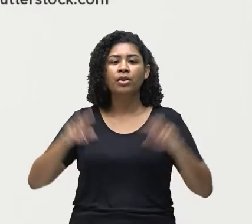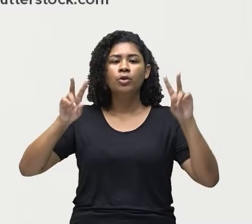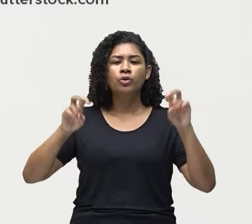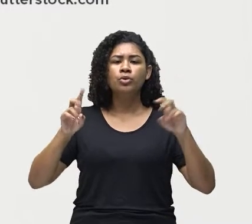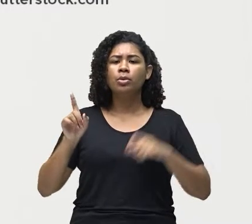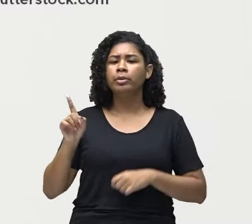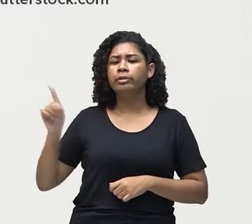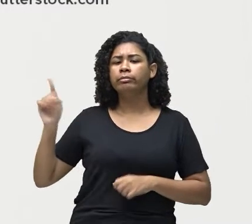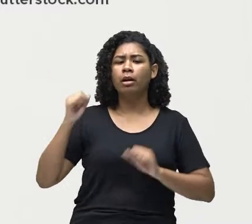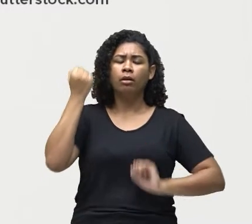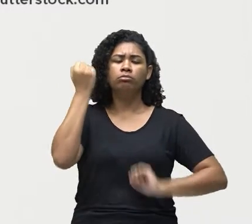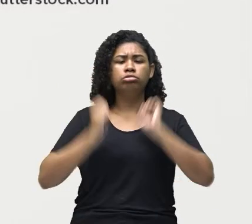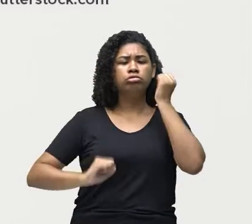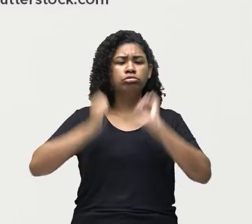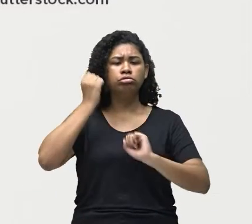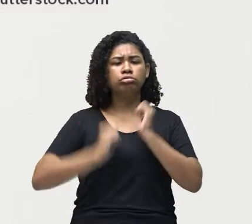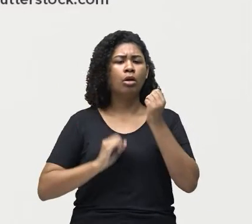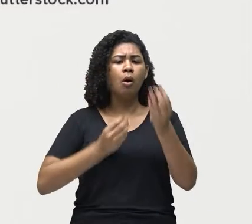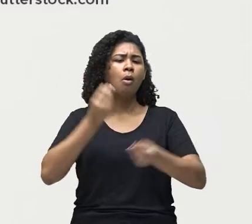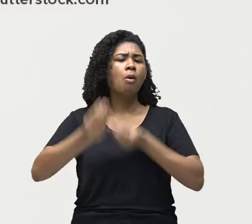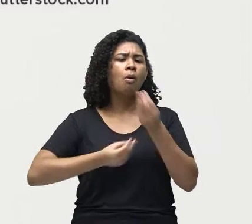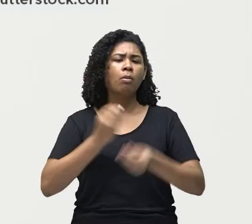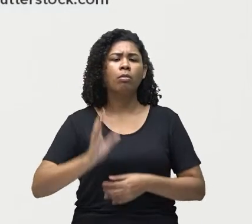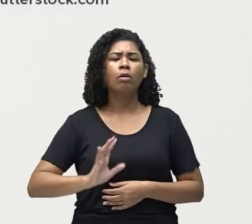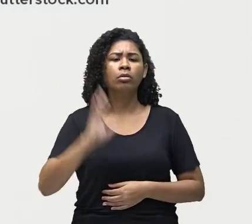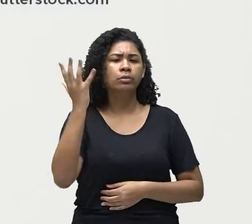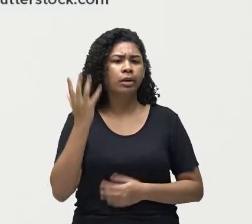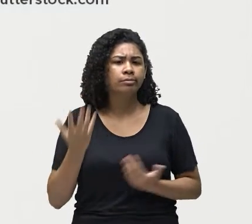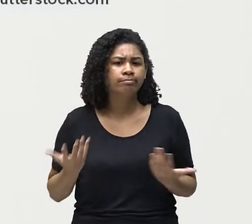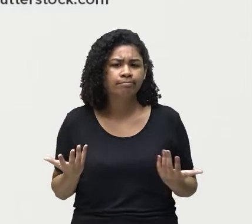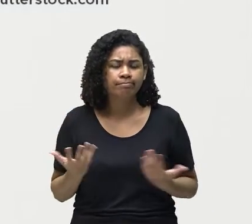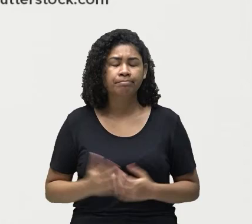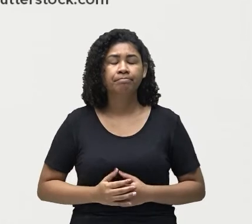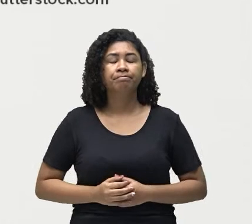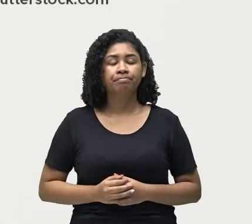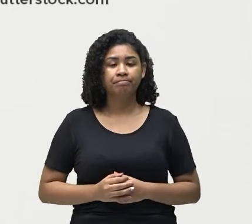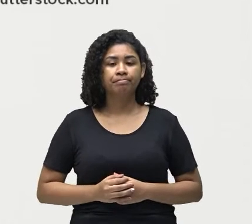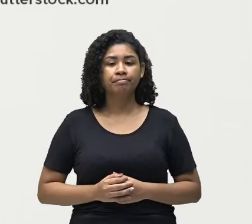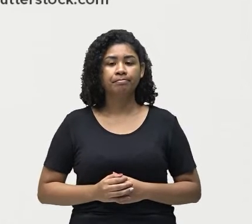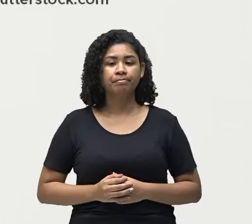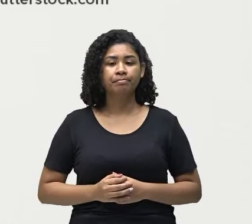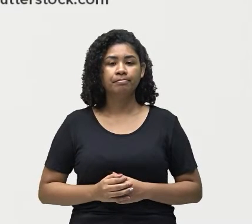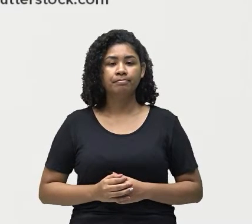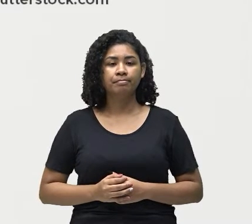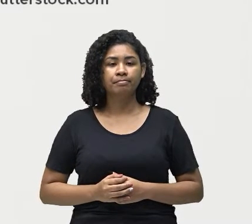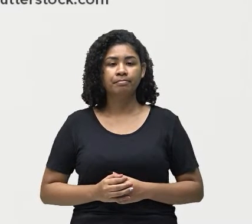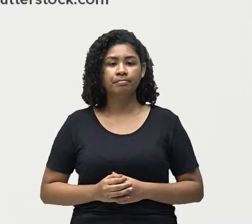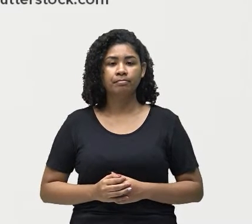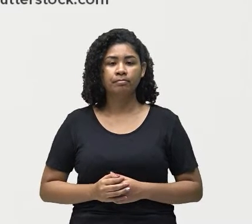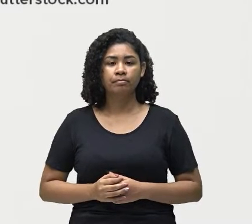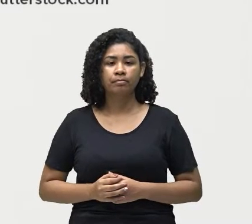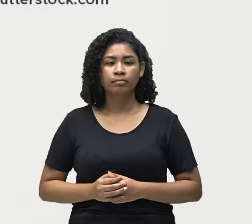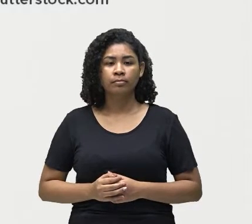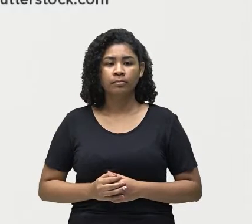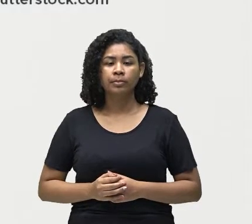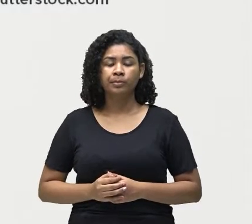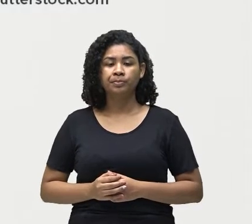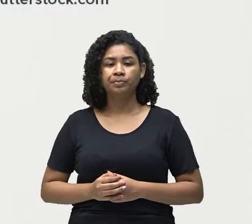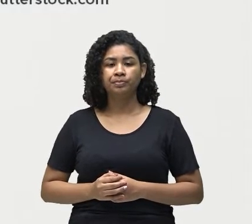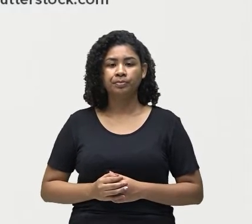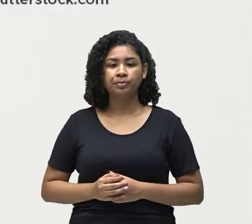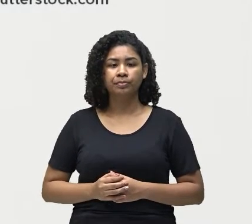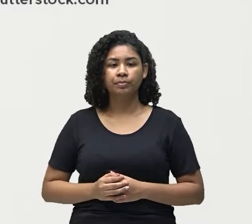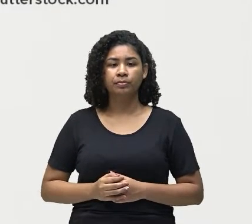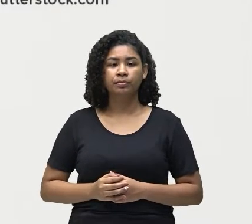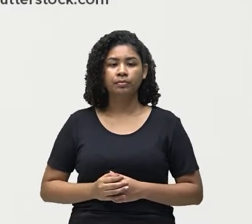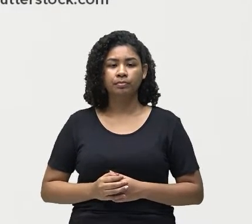usina termoelétrica? Olha só, está relacionado aqui com a instalação de produção de energia